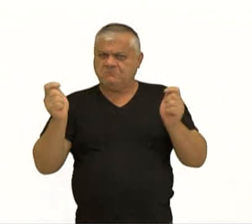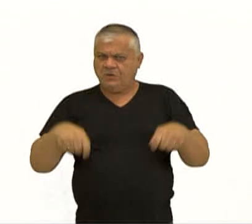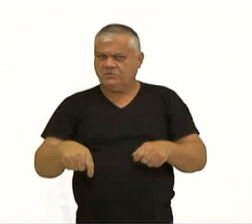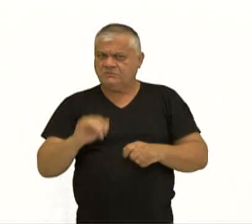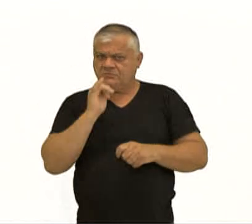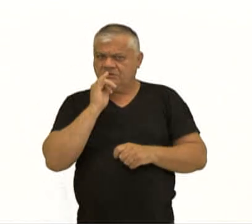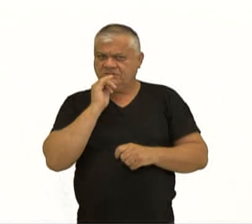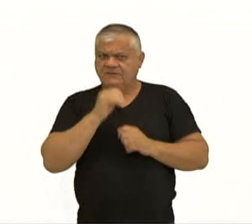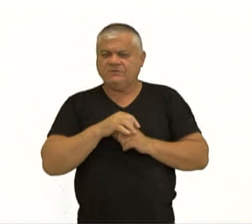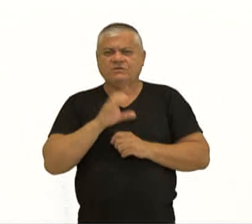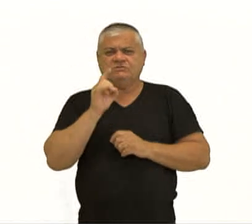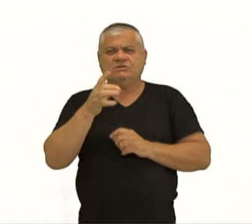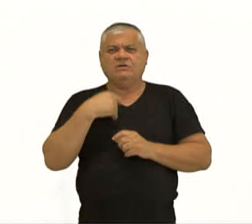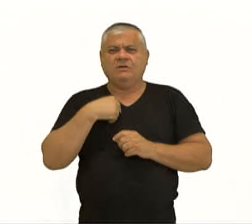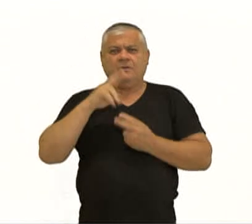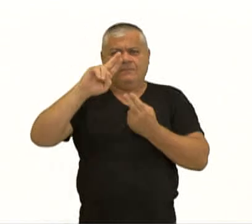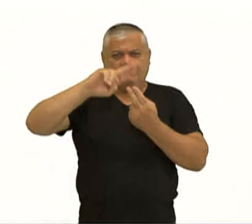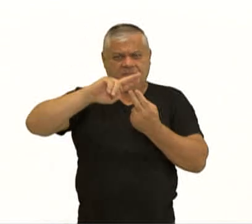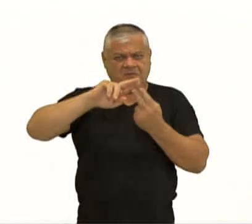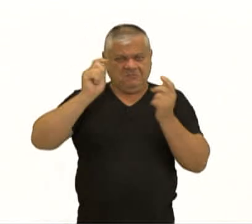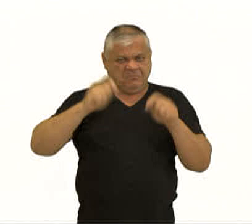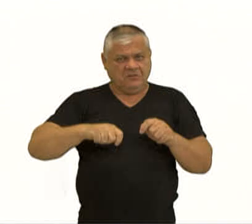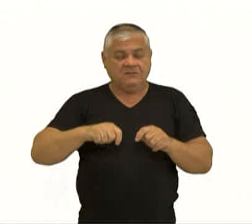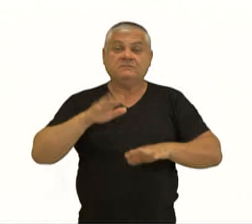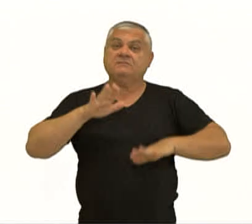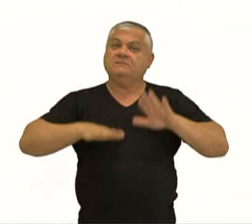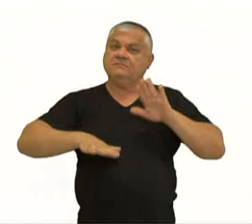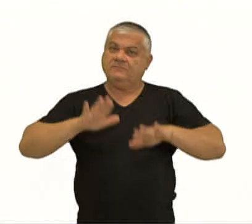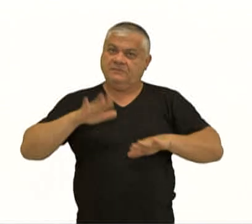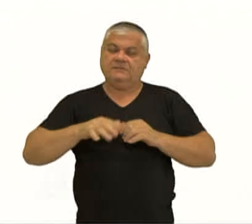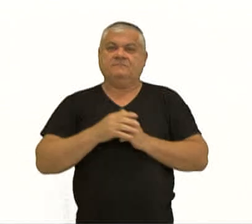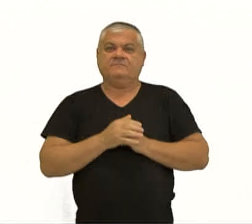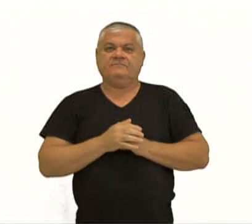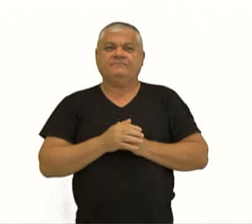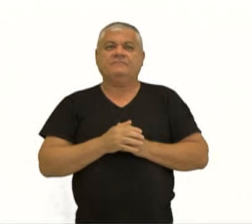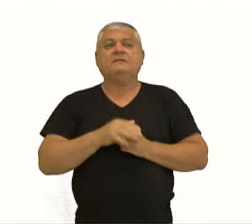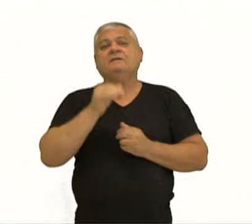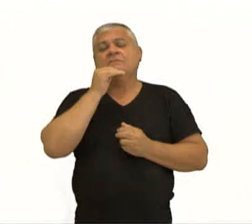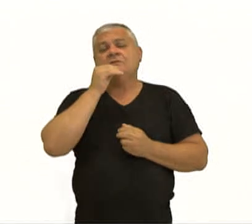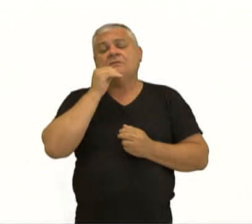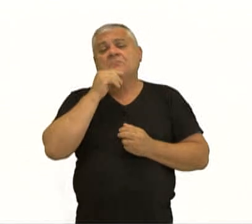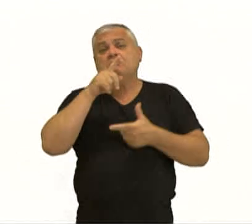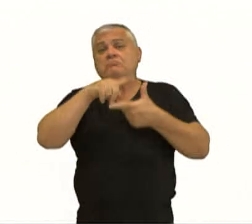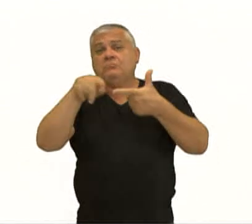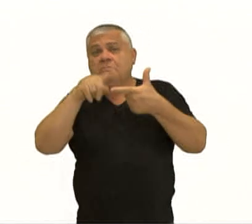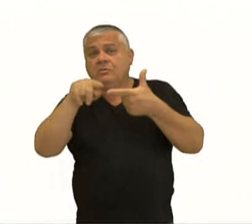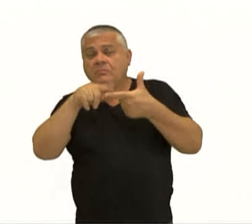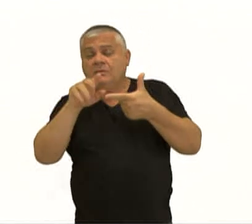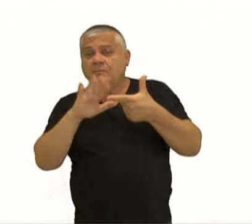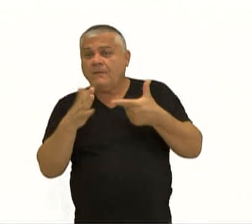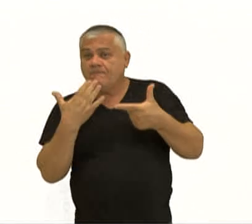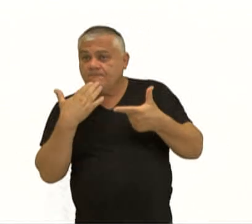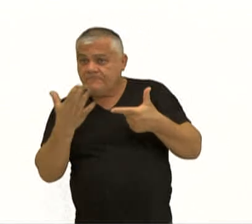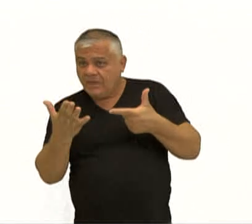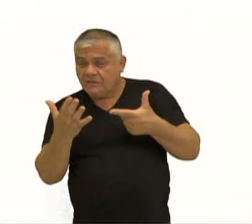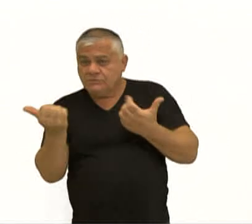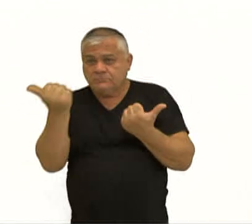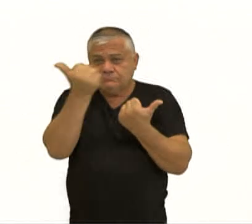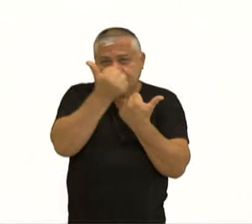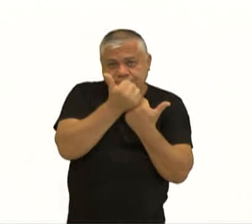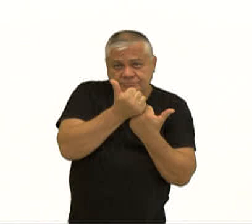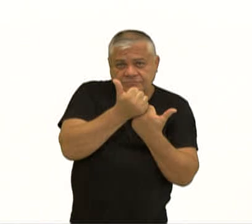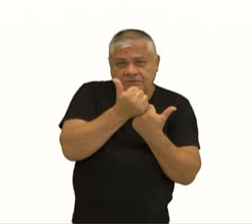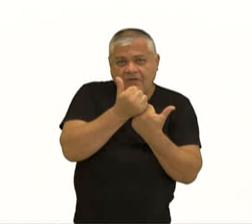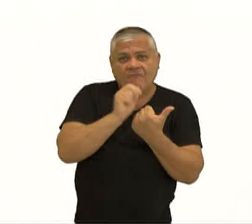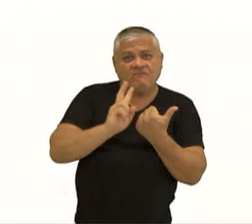posso deixar indicado sempre o π? Depende, gente. O problema vai dizer para você, se você tem que substituir o valor de